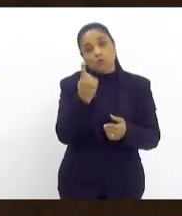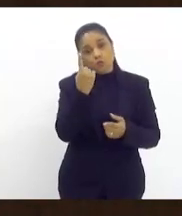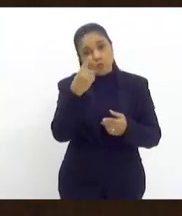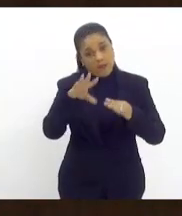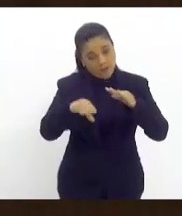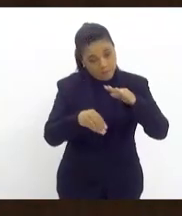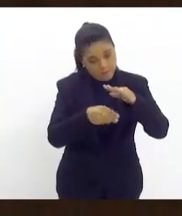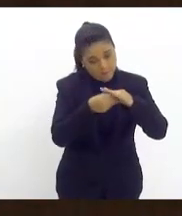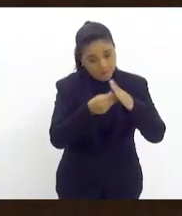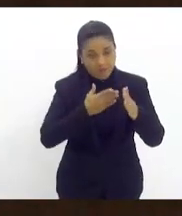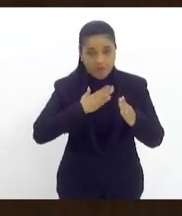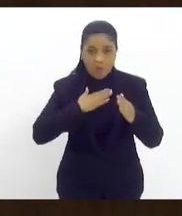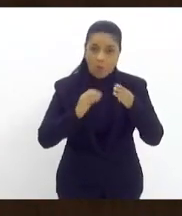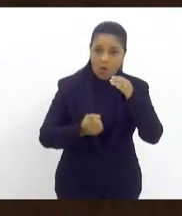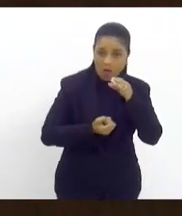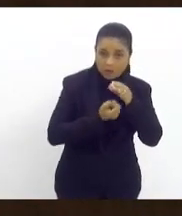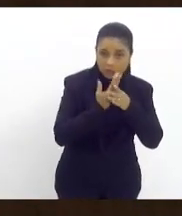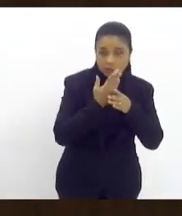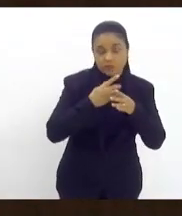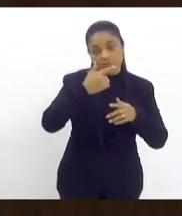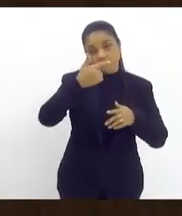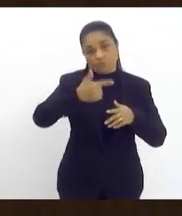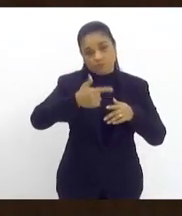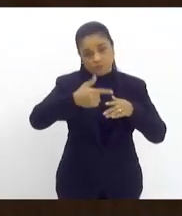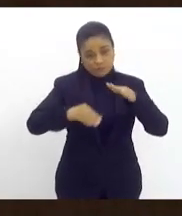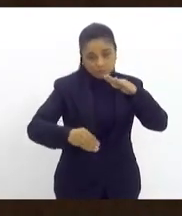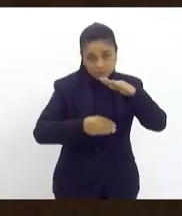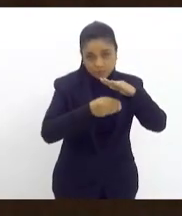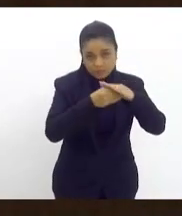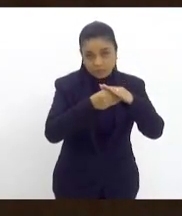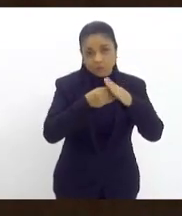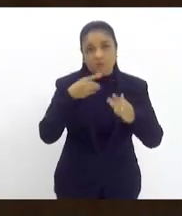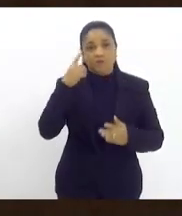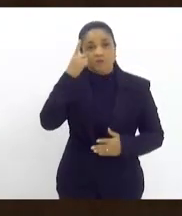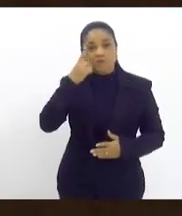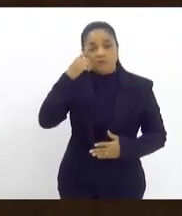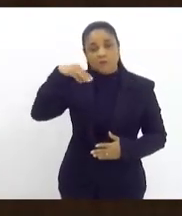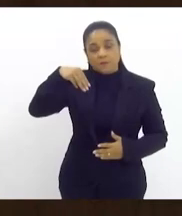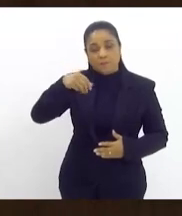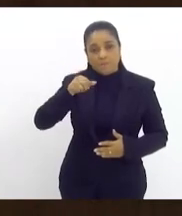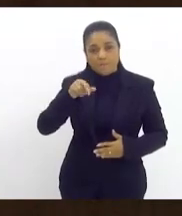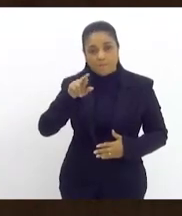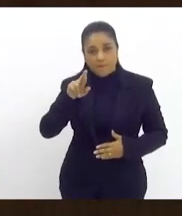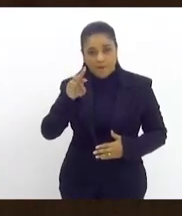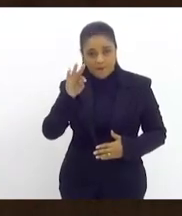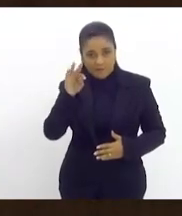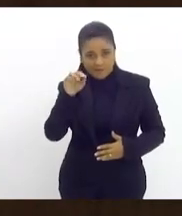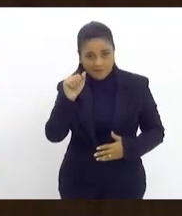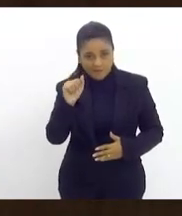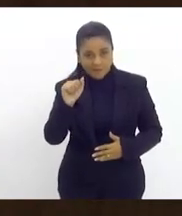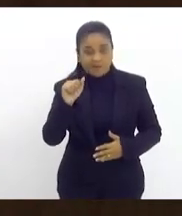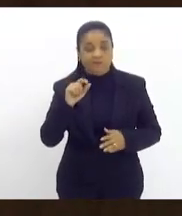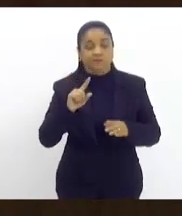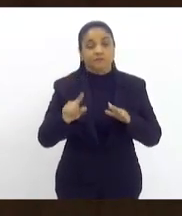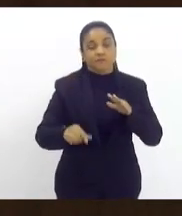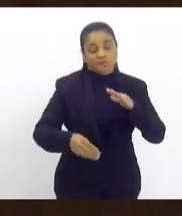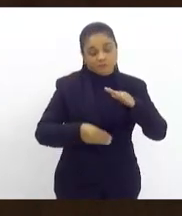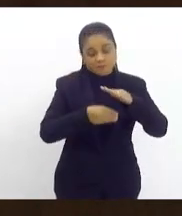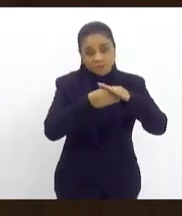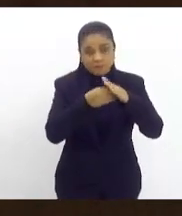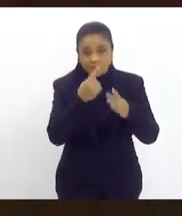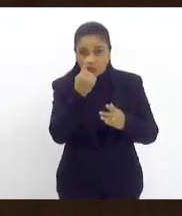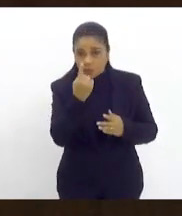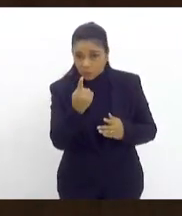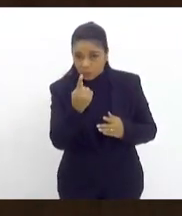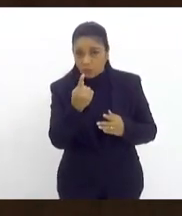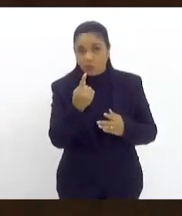sou o autor, e a emenda 2, que é a deputada Marta Rocha. Na emenda 1, eu queria pedir à